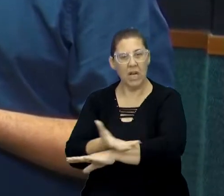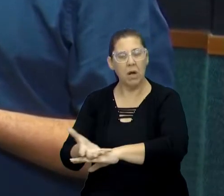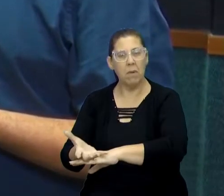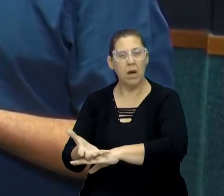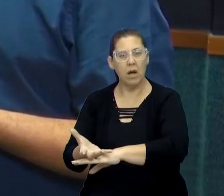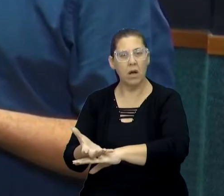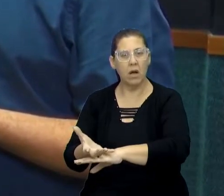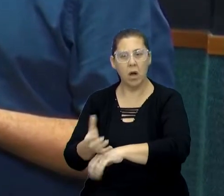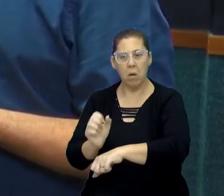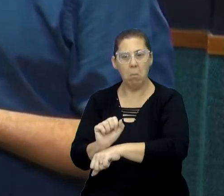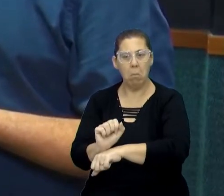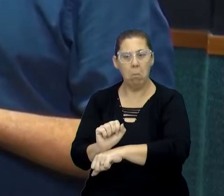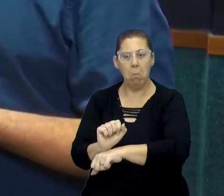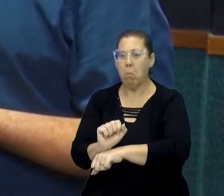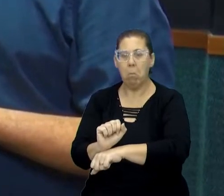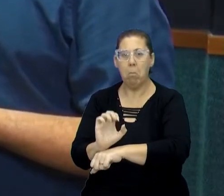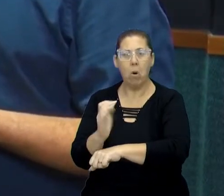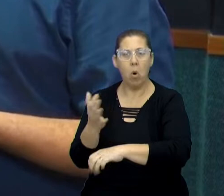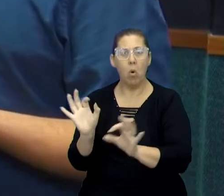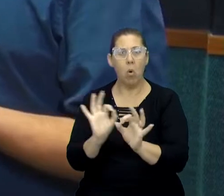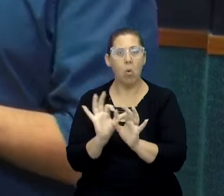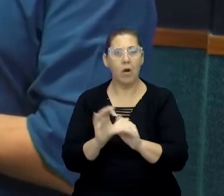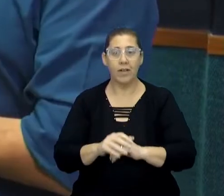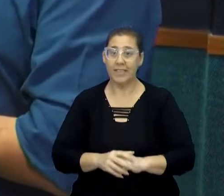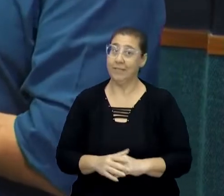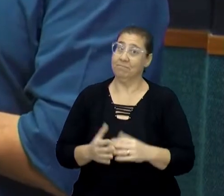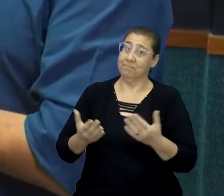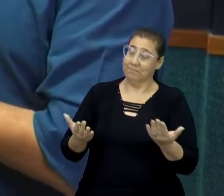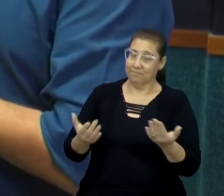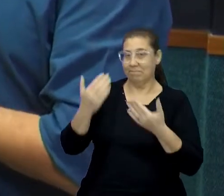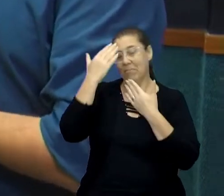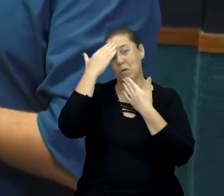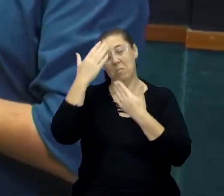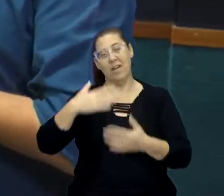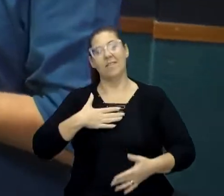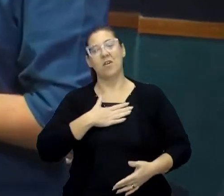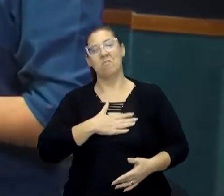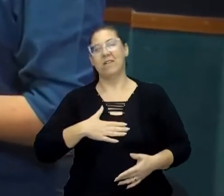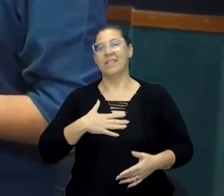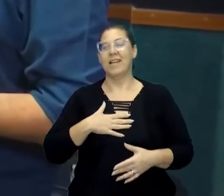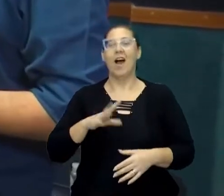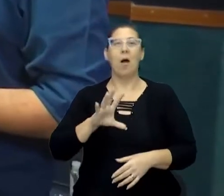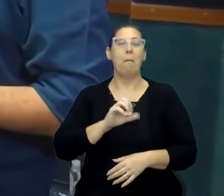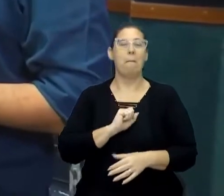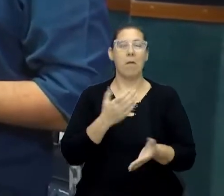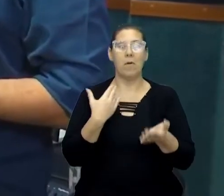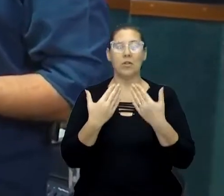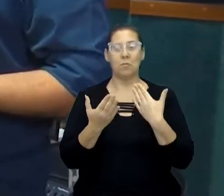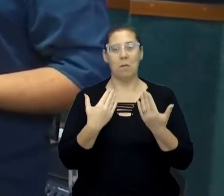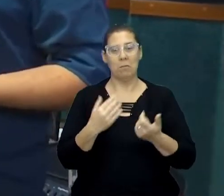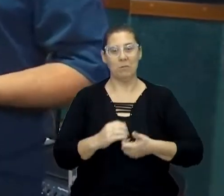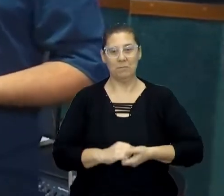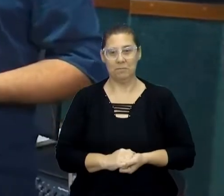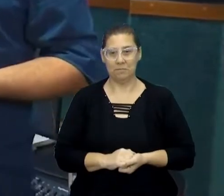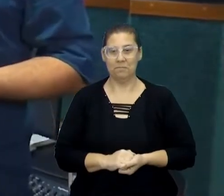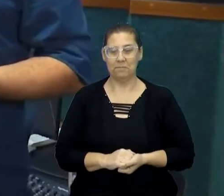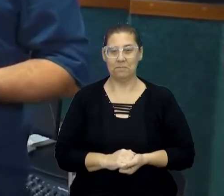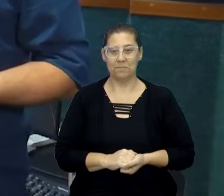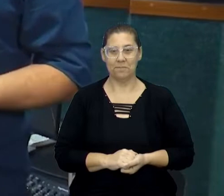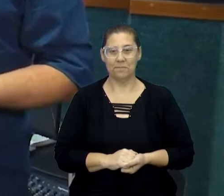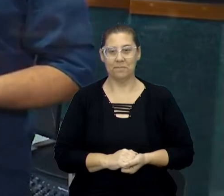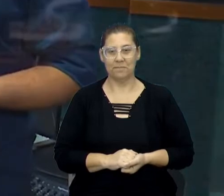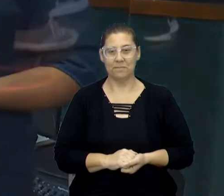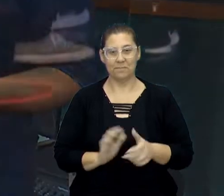grama praticamente intocável? Então, muito obrigado. Foi um prazer. Adorei a conversa. Prazer foi meu. Valeu, gente.